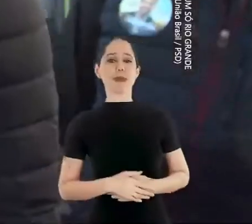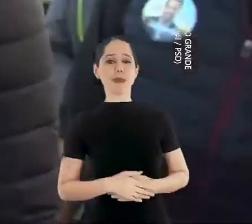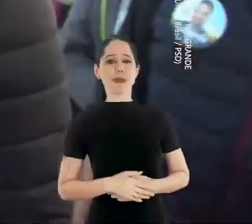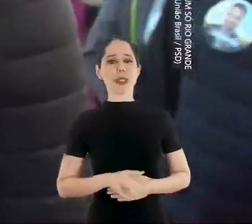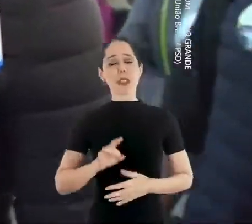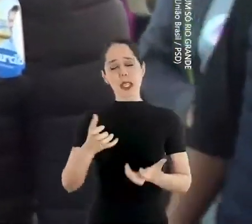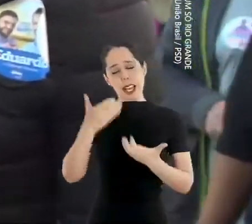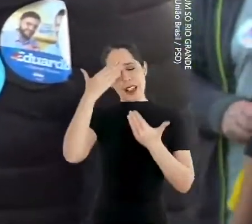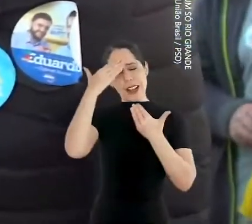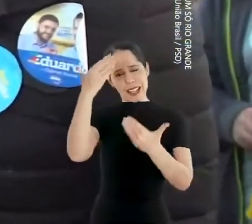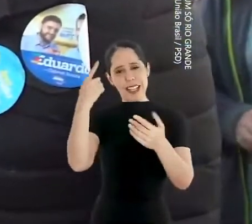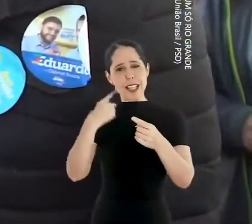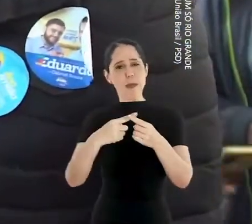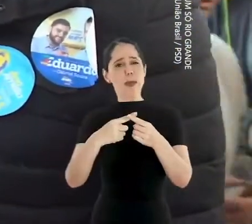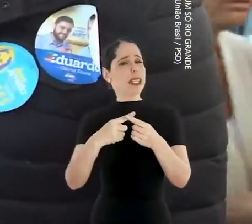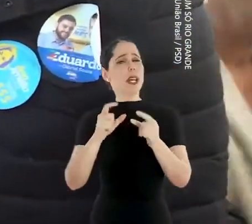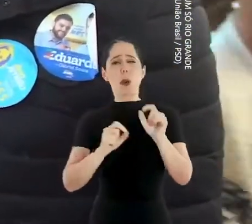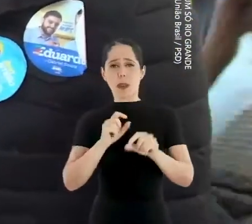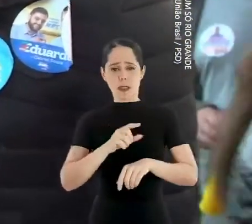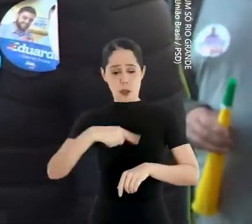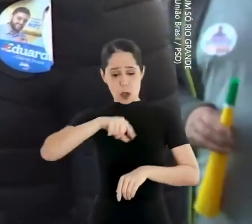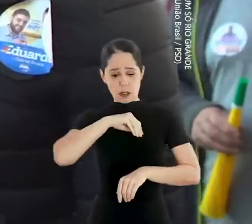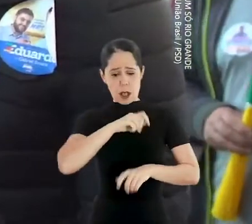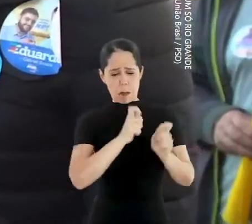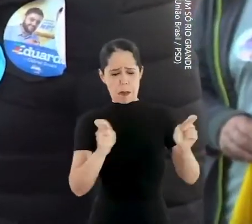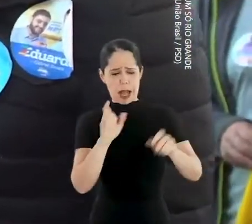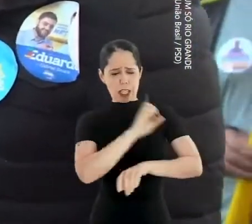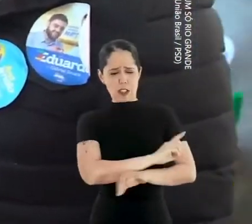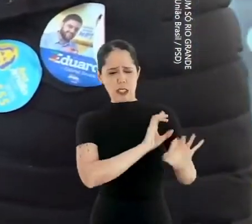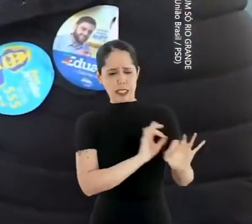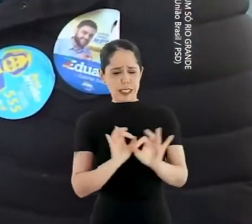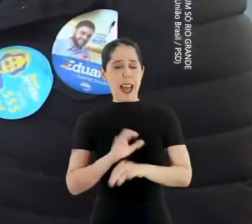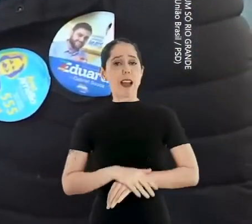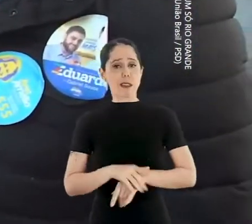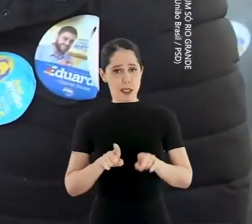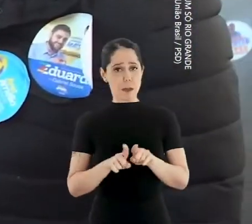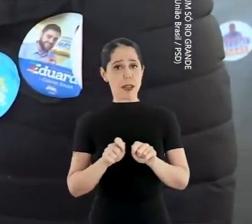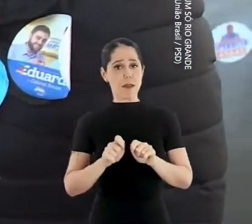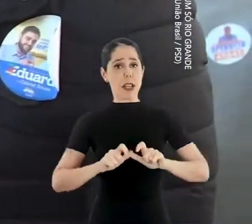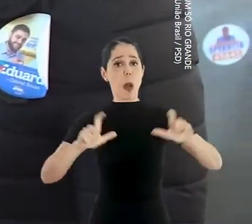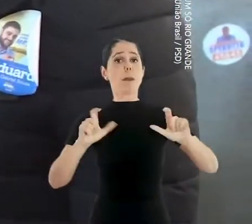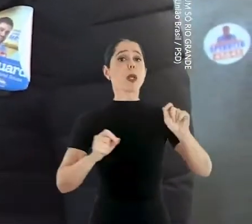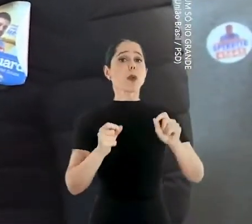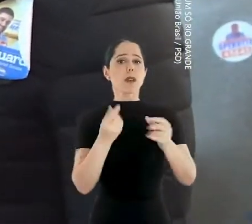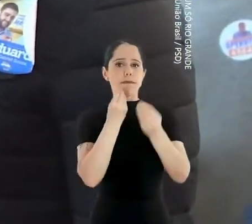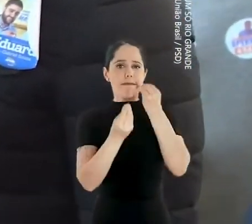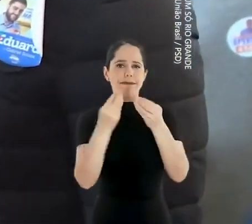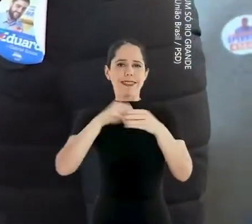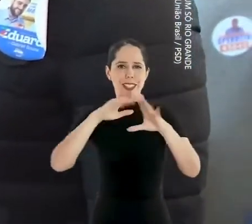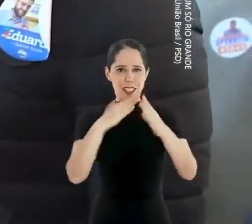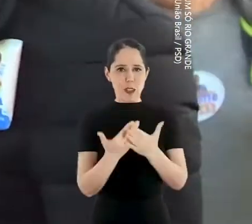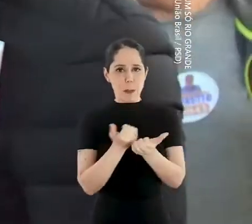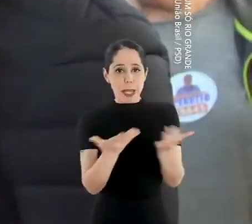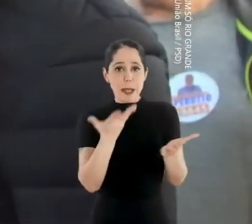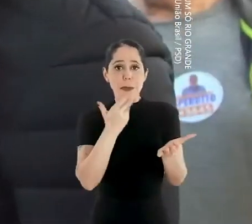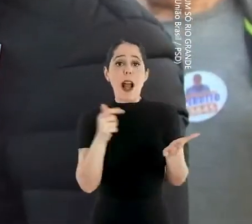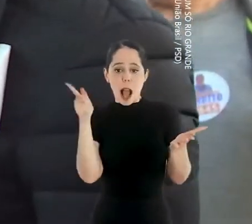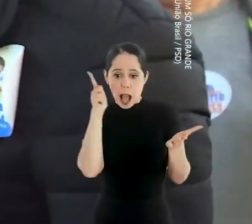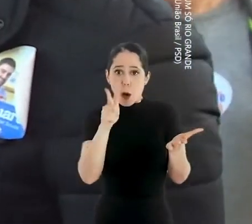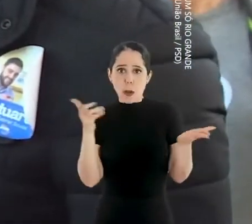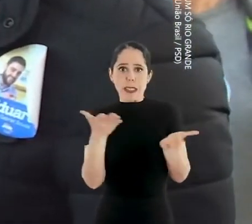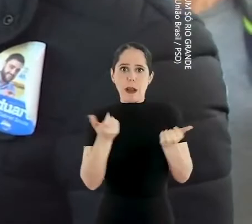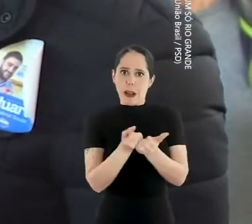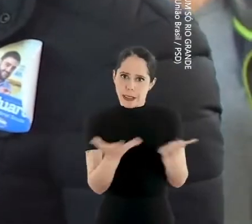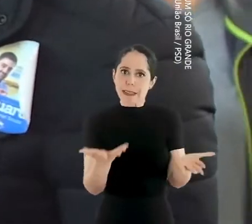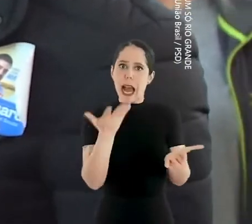Eu só quero te agradecer por ter colocado todo o nosso salário em dia. Obrigado, querida. Por ter feito o aumento da nossa merenda escolar. E agora a gente